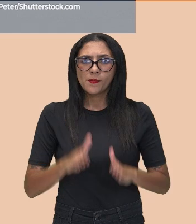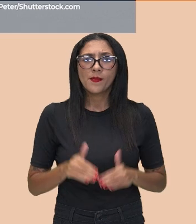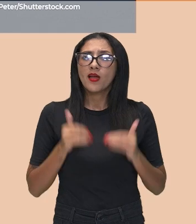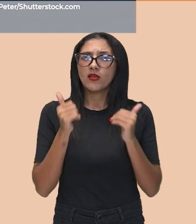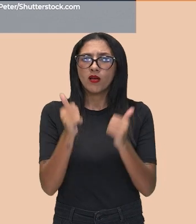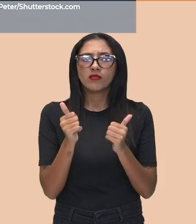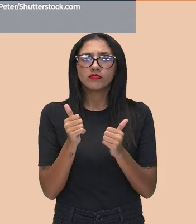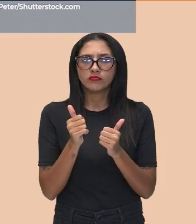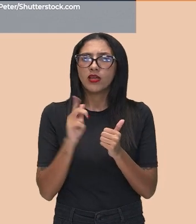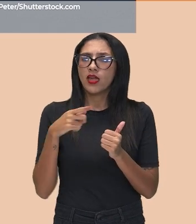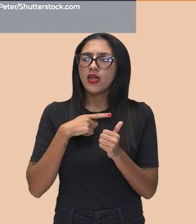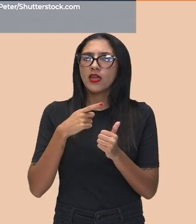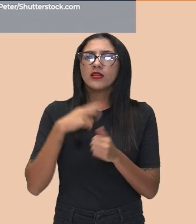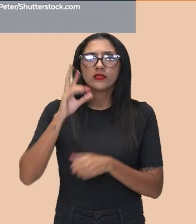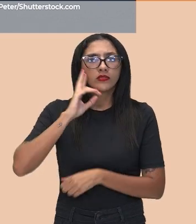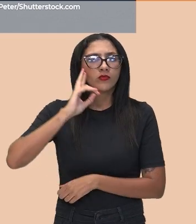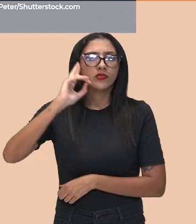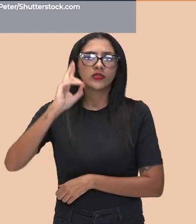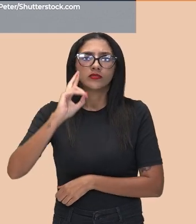central. Então,